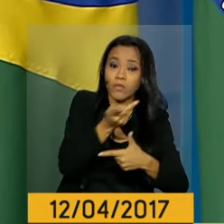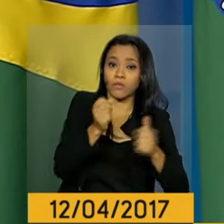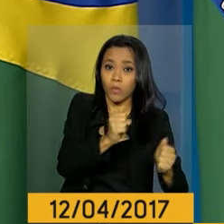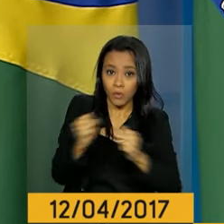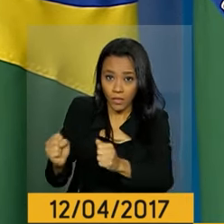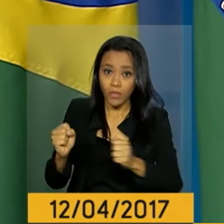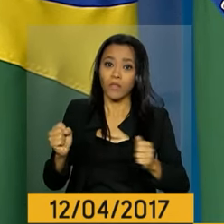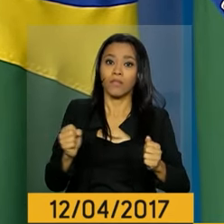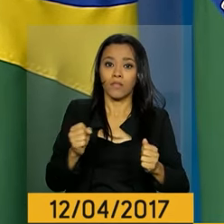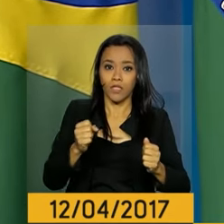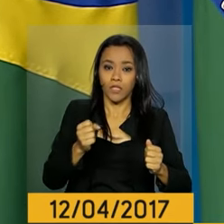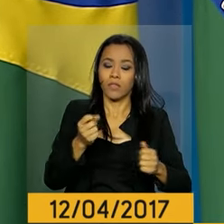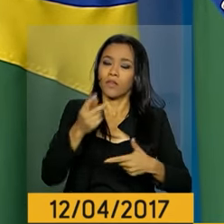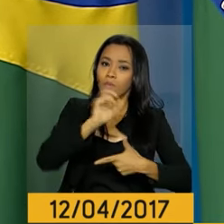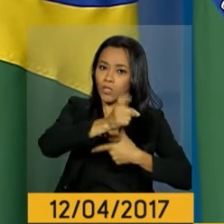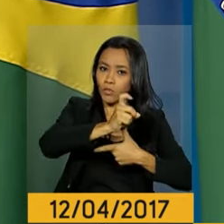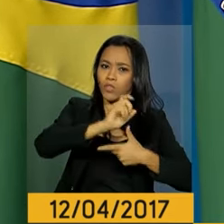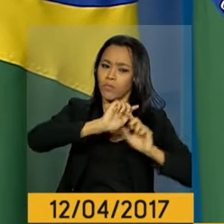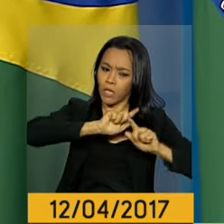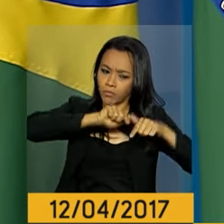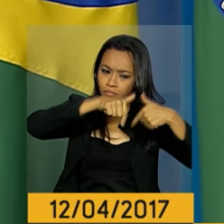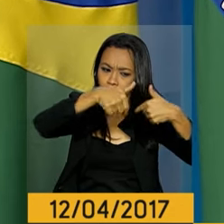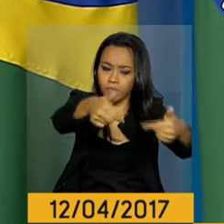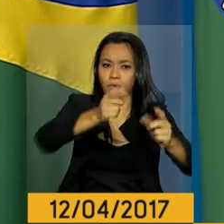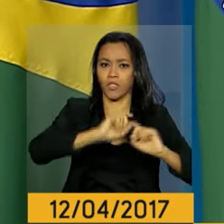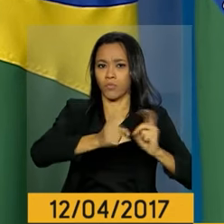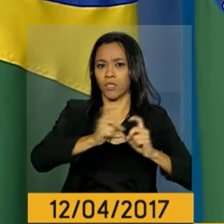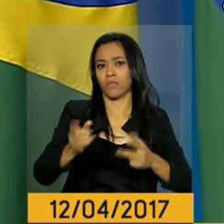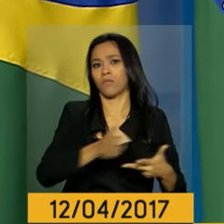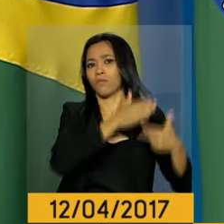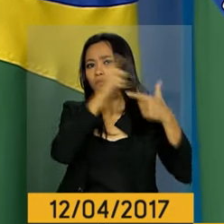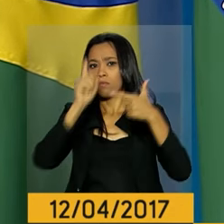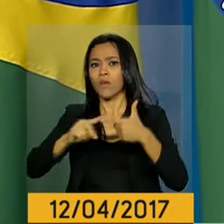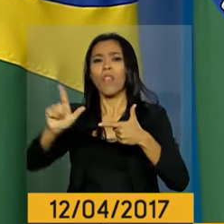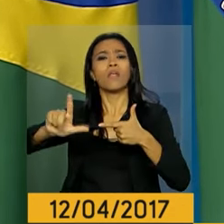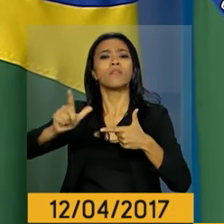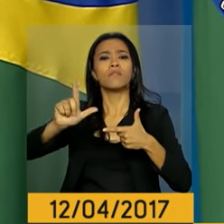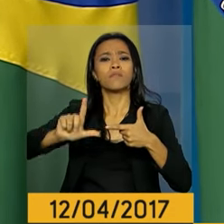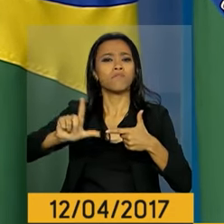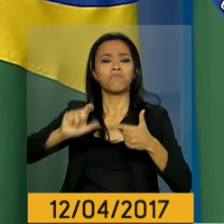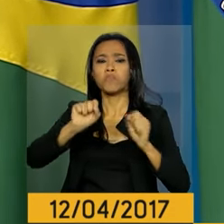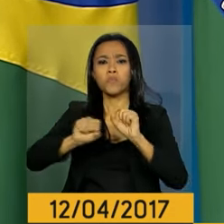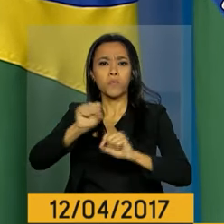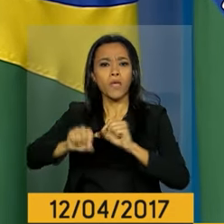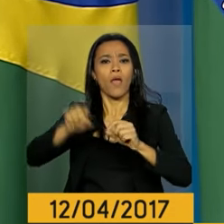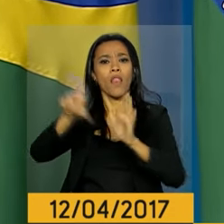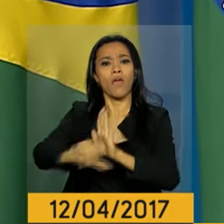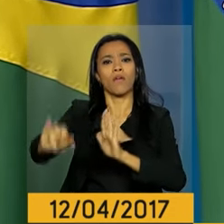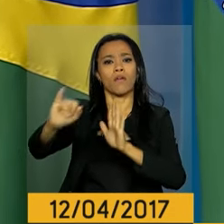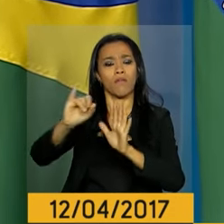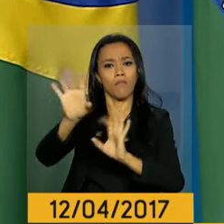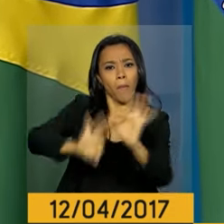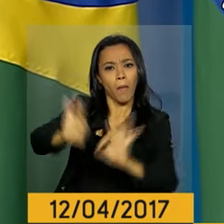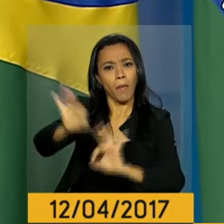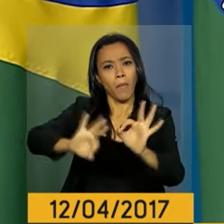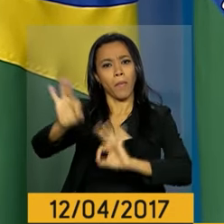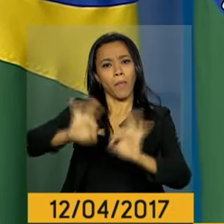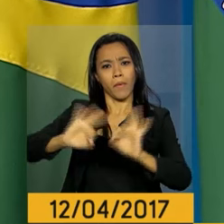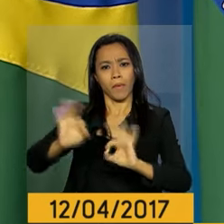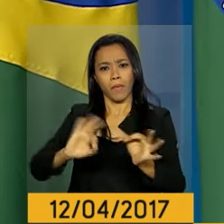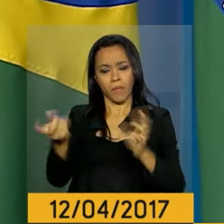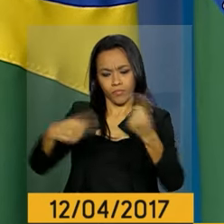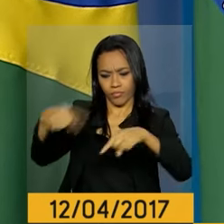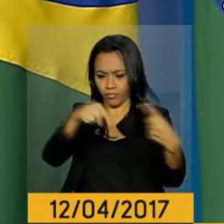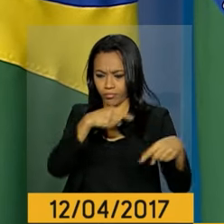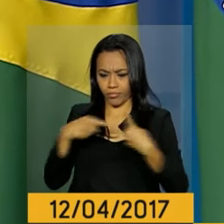governa o Executivo porque executa o o legislativo porque legisla ou seja revela as aspirações eh